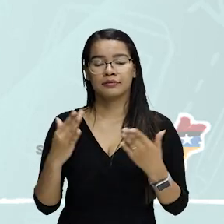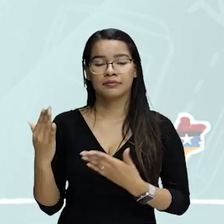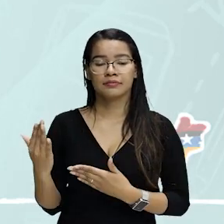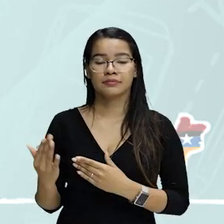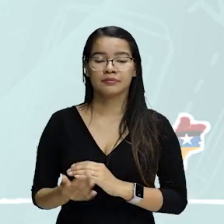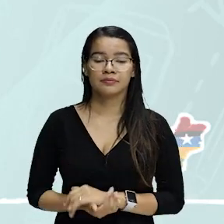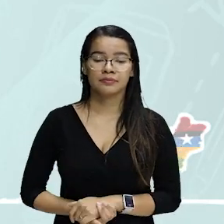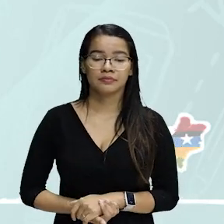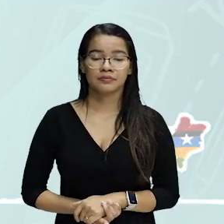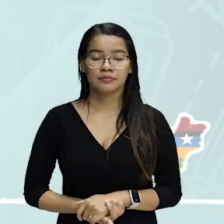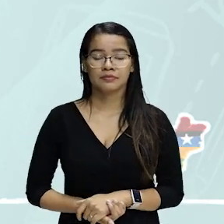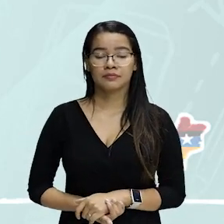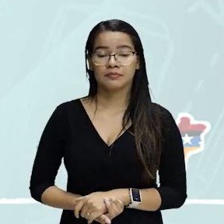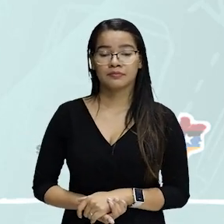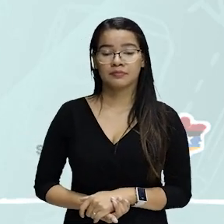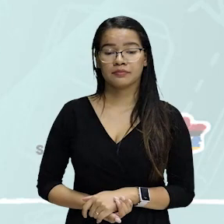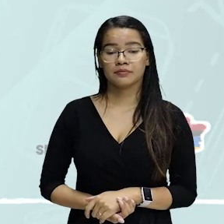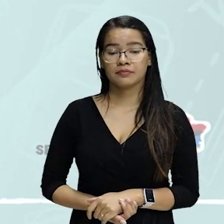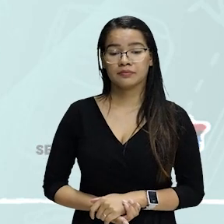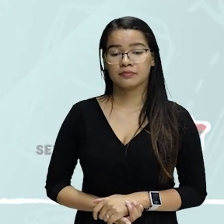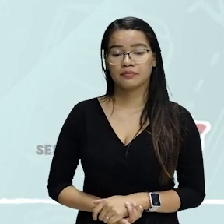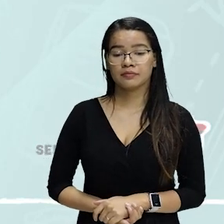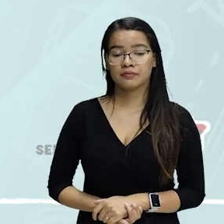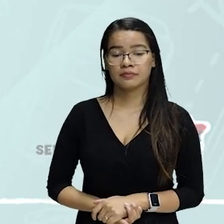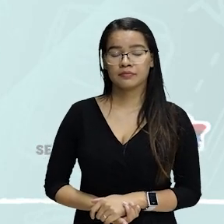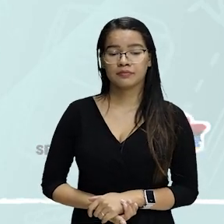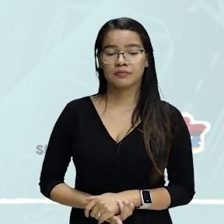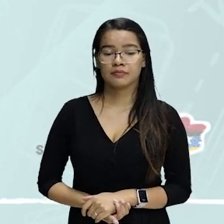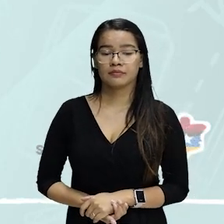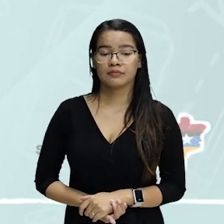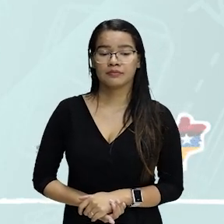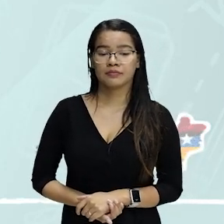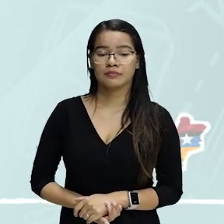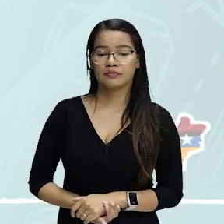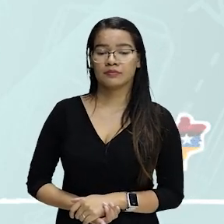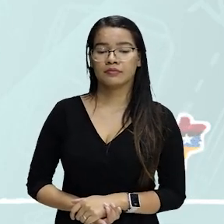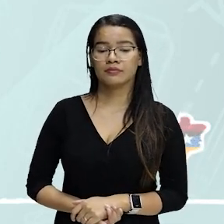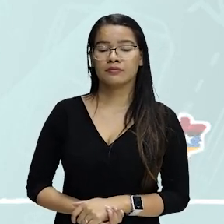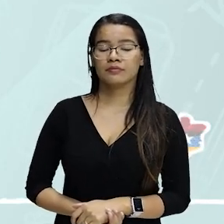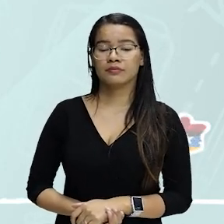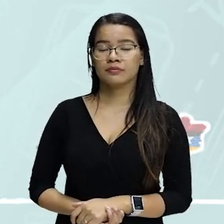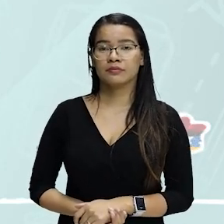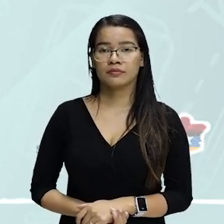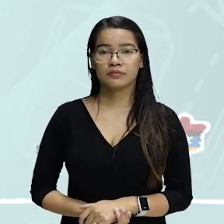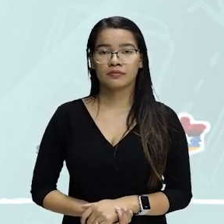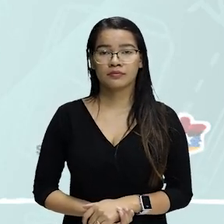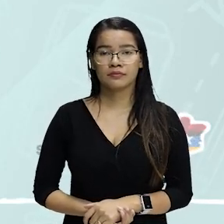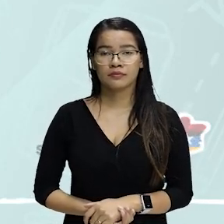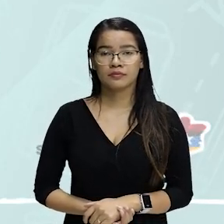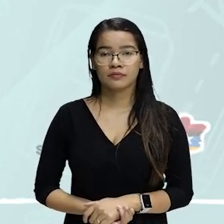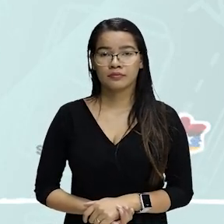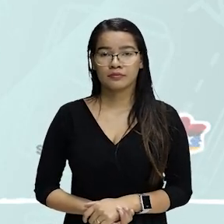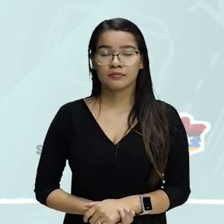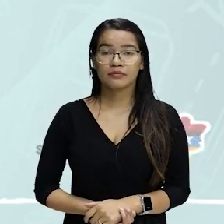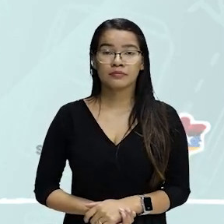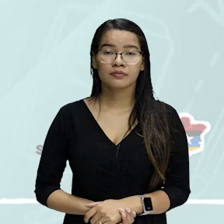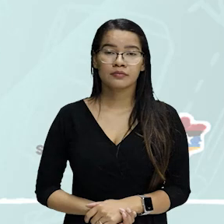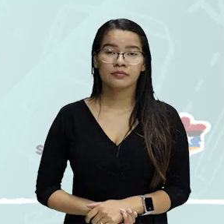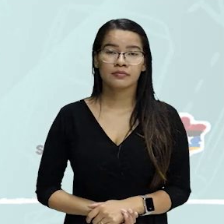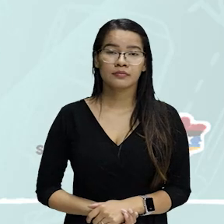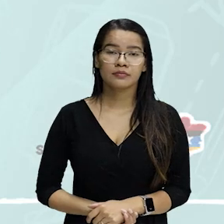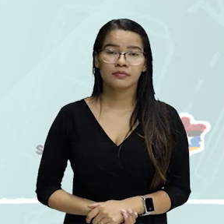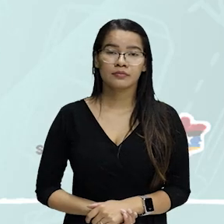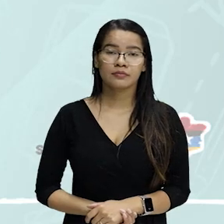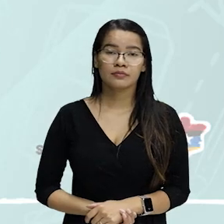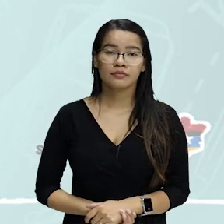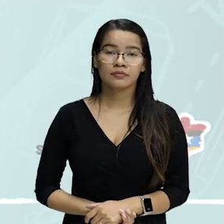cantar suave, crine pulcra Circe, teia correr brilhante que só deusas lavram tão